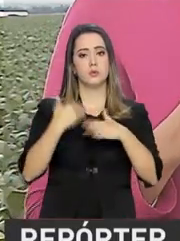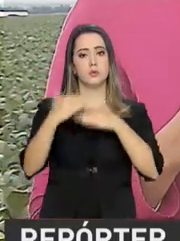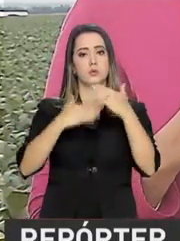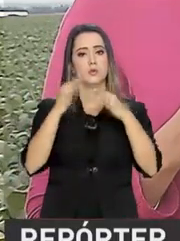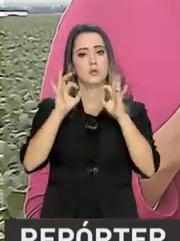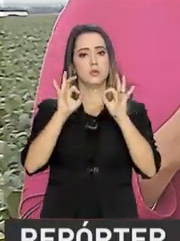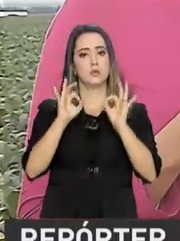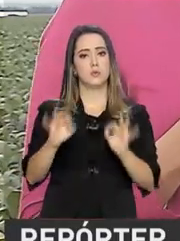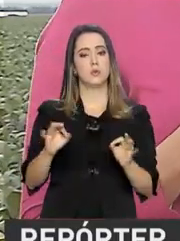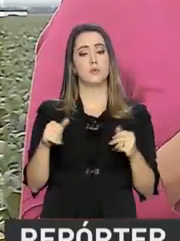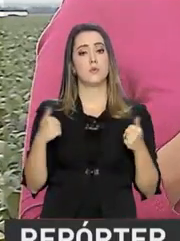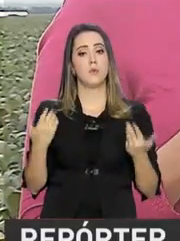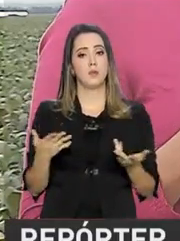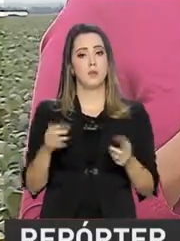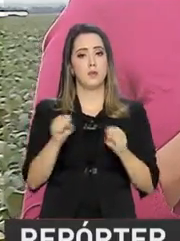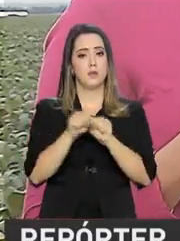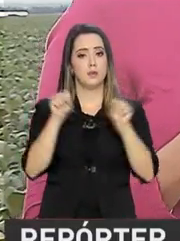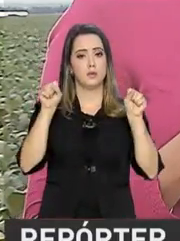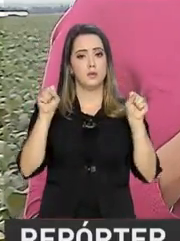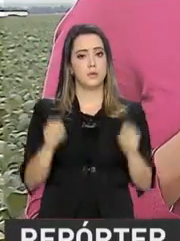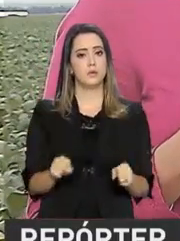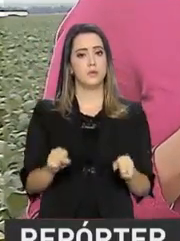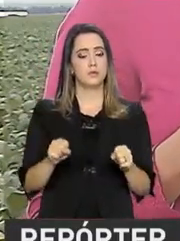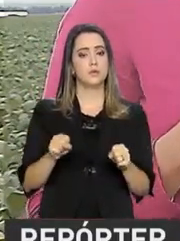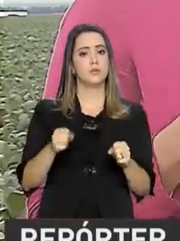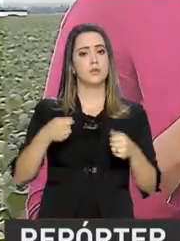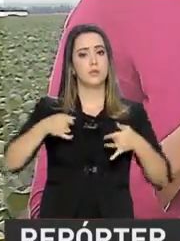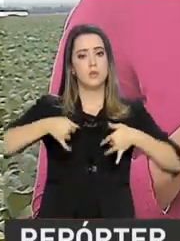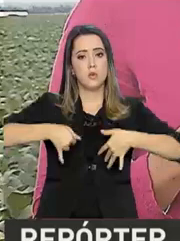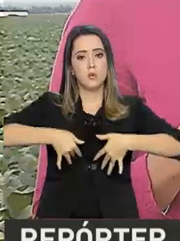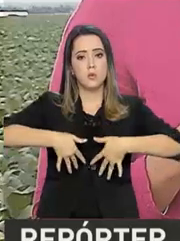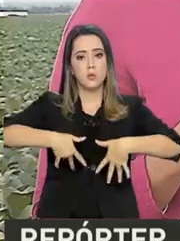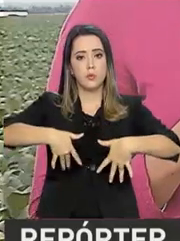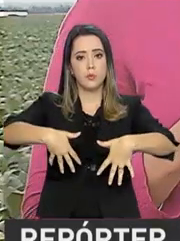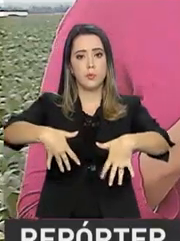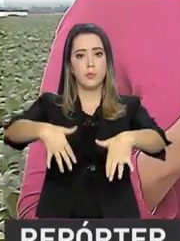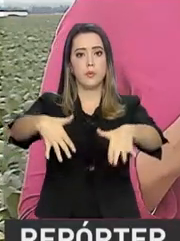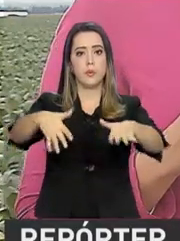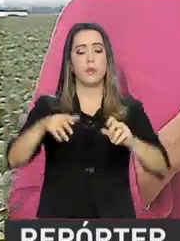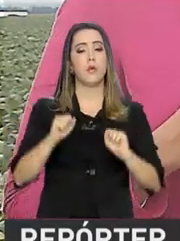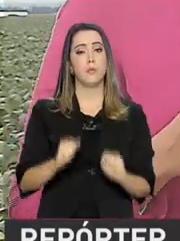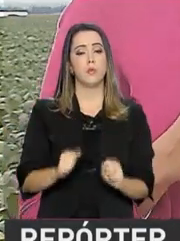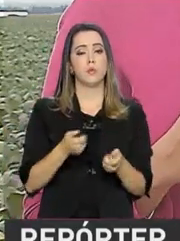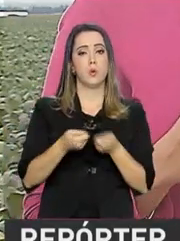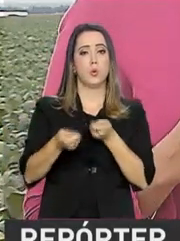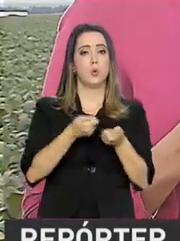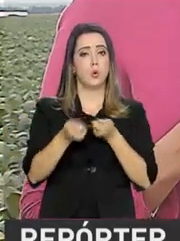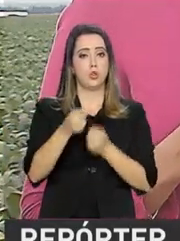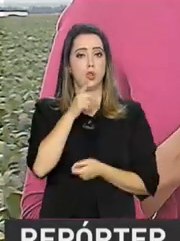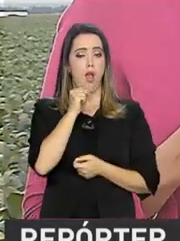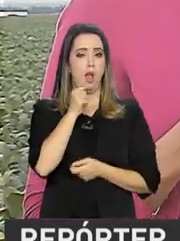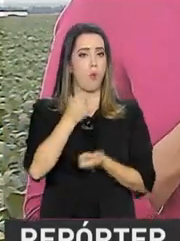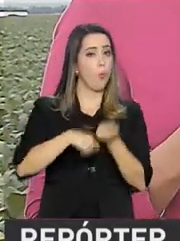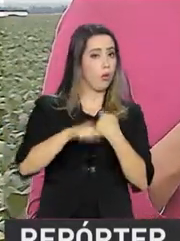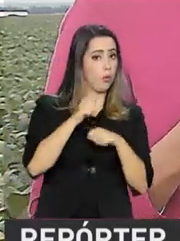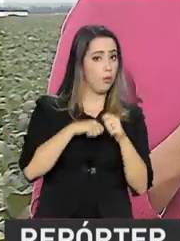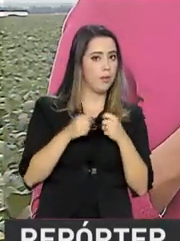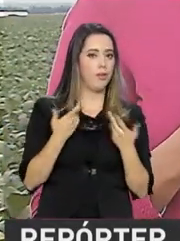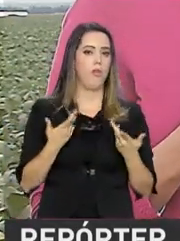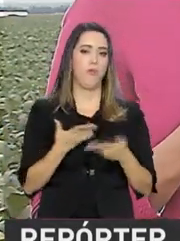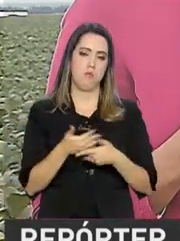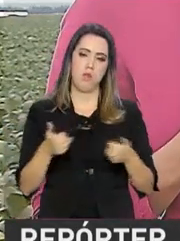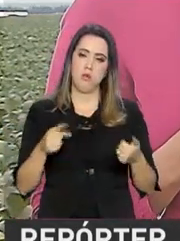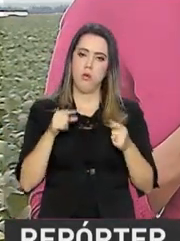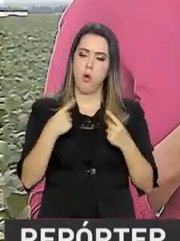sustentável um sistema de irrigação como este por pivô central permite uma maior economia de água graças